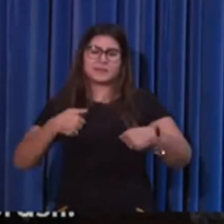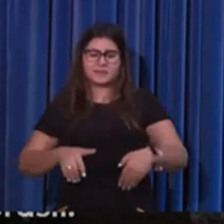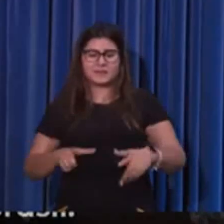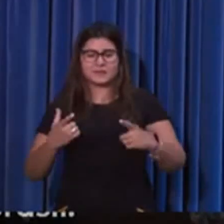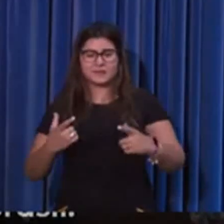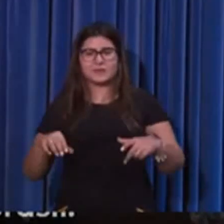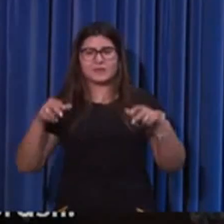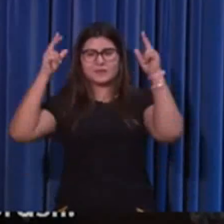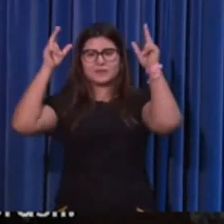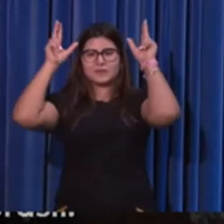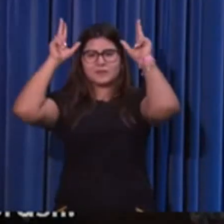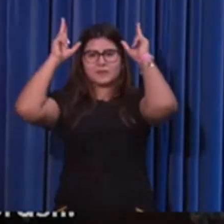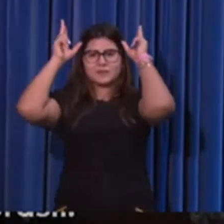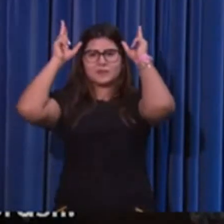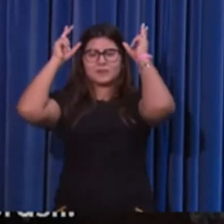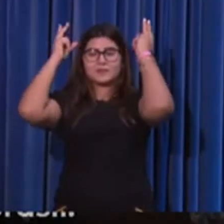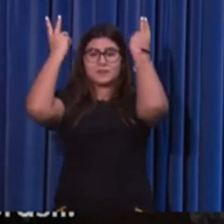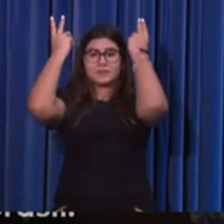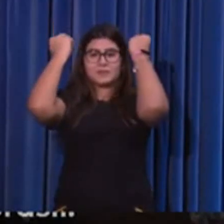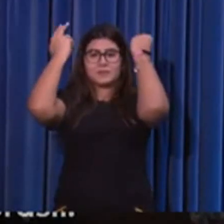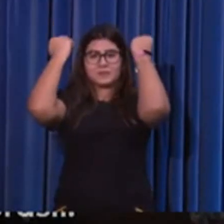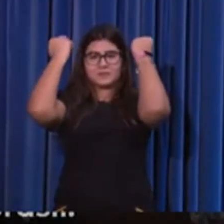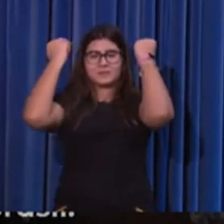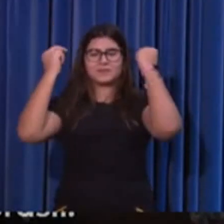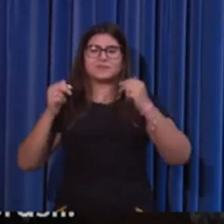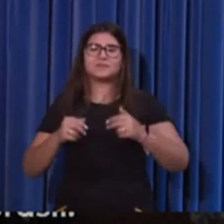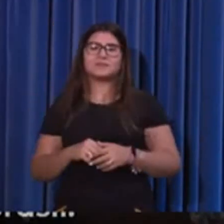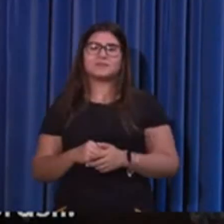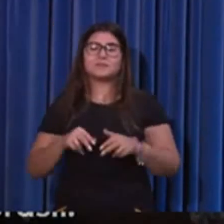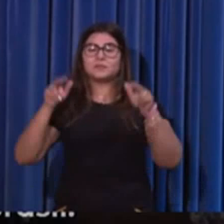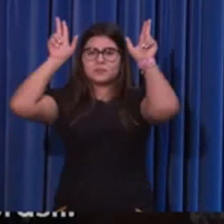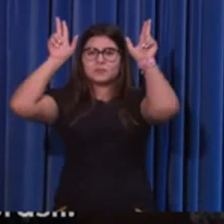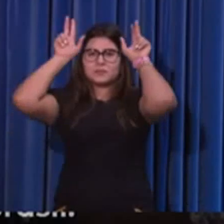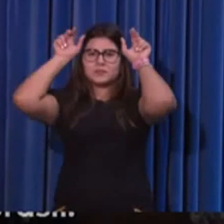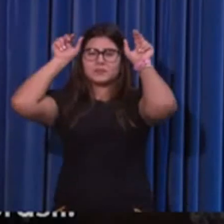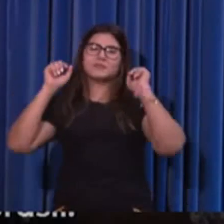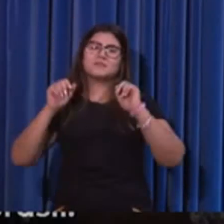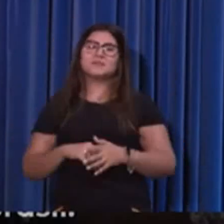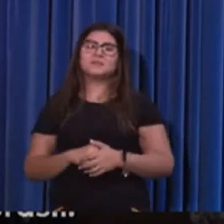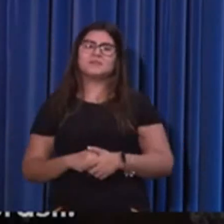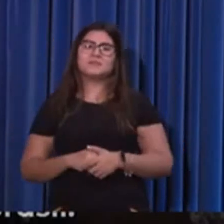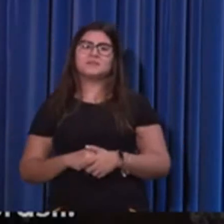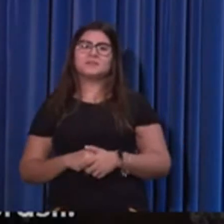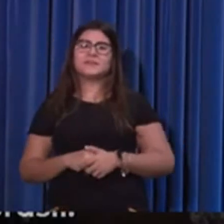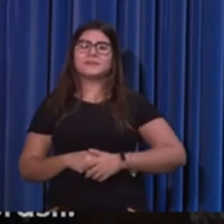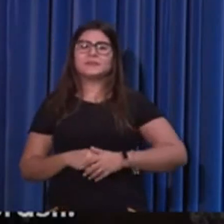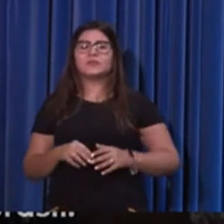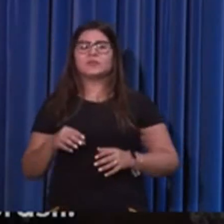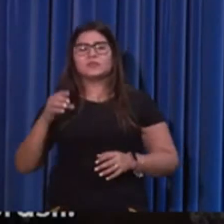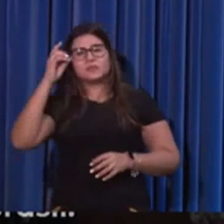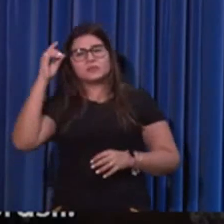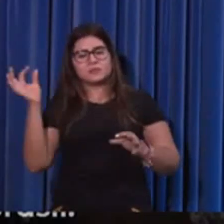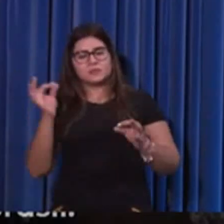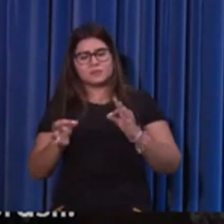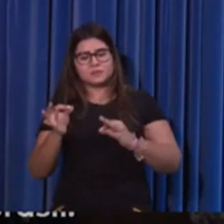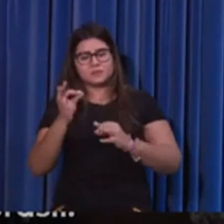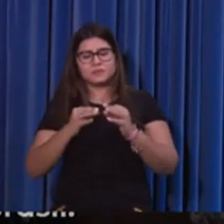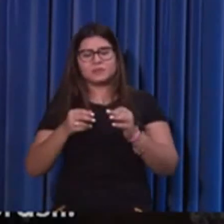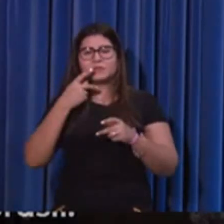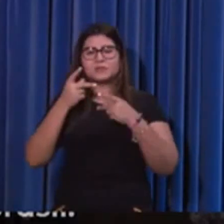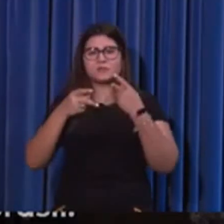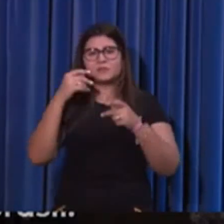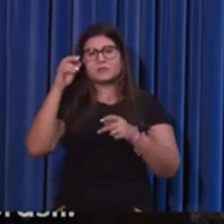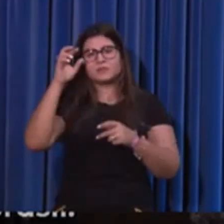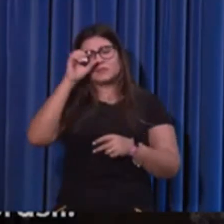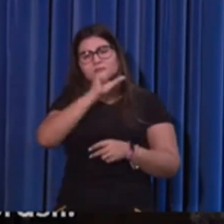farão cinzas debaixo das plantas de vossos pés. Naquele dia que preparei, diz o Senhor dos Exércitos. Lembrai-vos